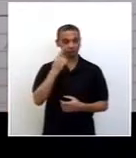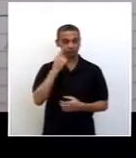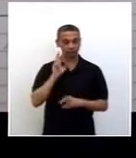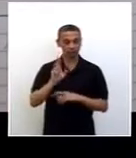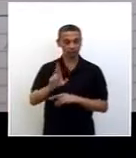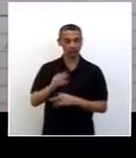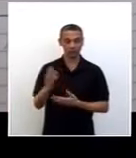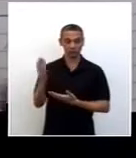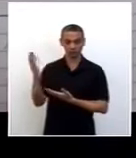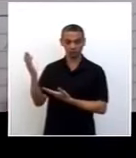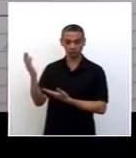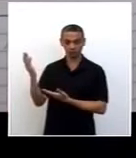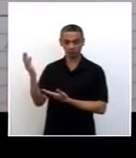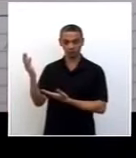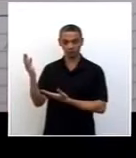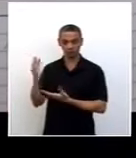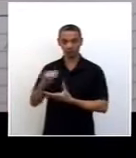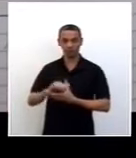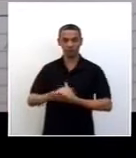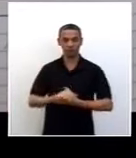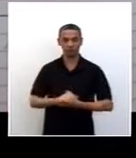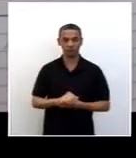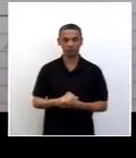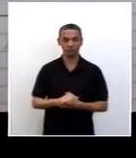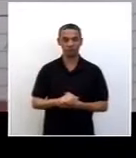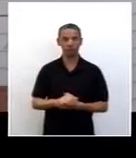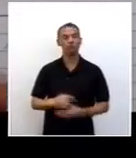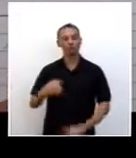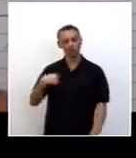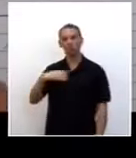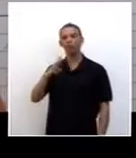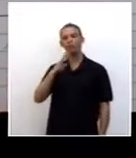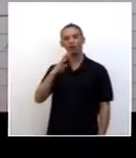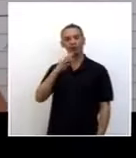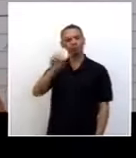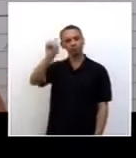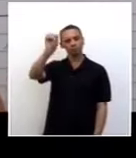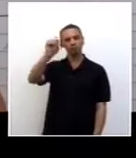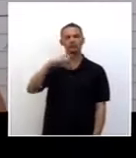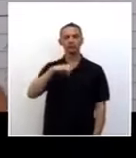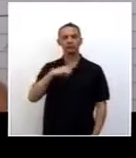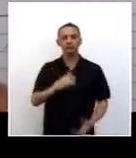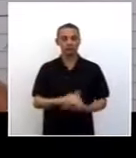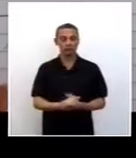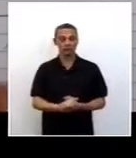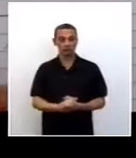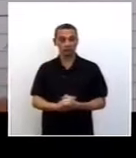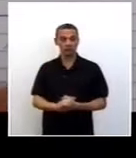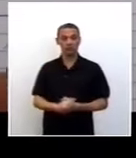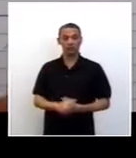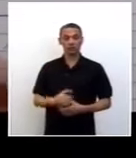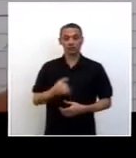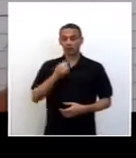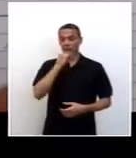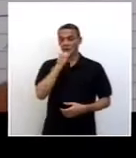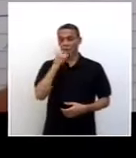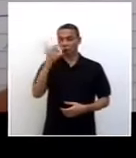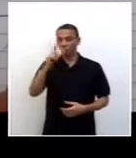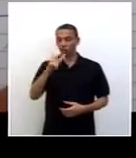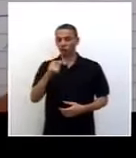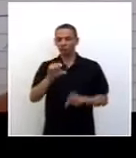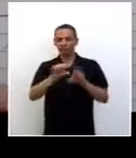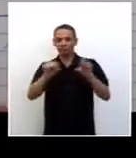resposta to you no menu superior e as Ai docinho eu conheço você for lá negativa no mesmo processo